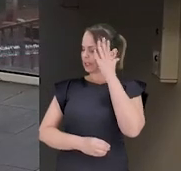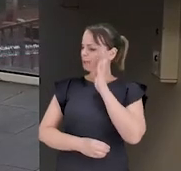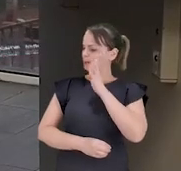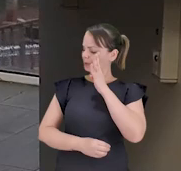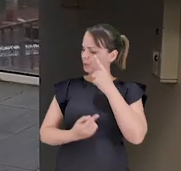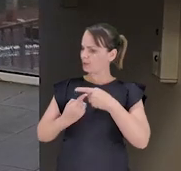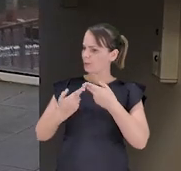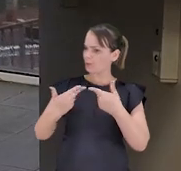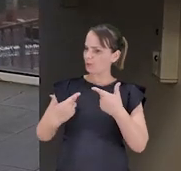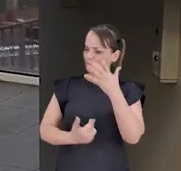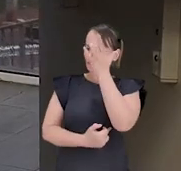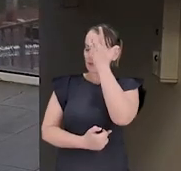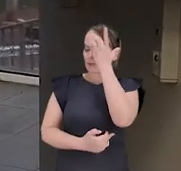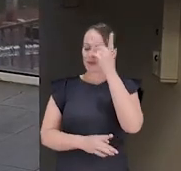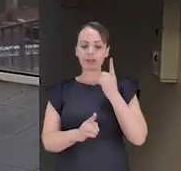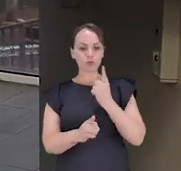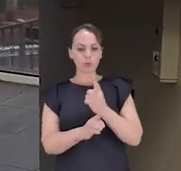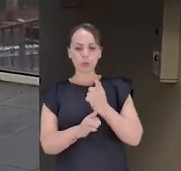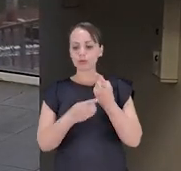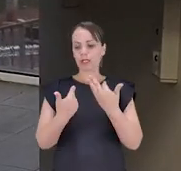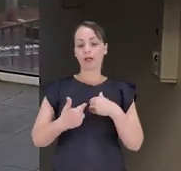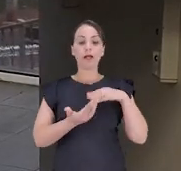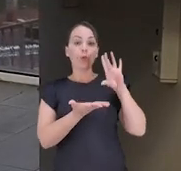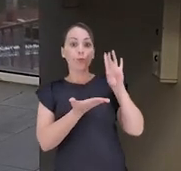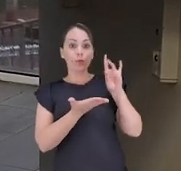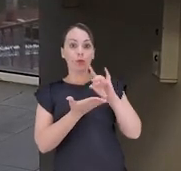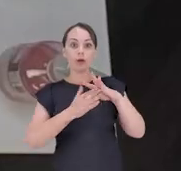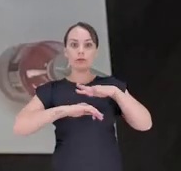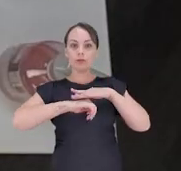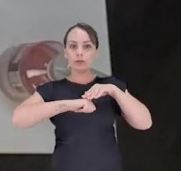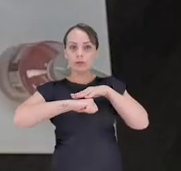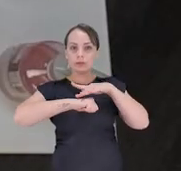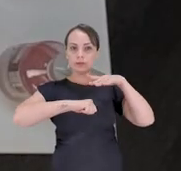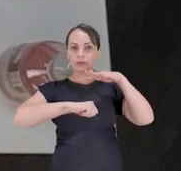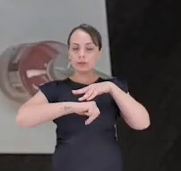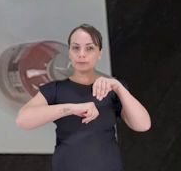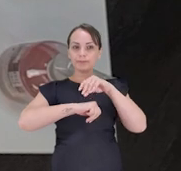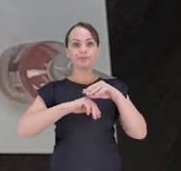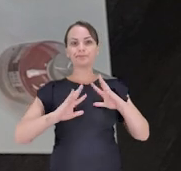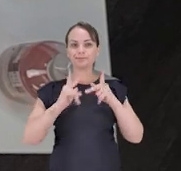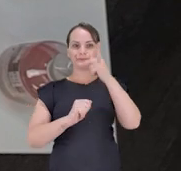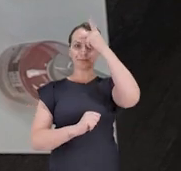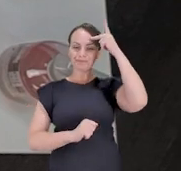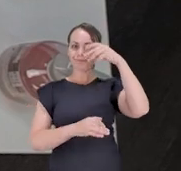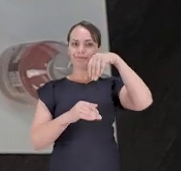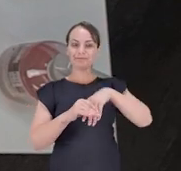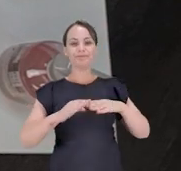são fáceis também da gente encontrar. Sim. Glitter, cola, né? Então, com certeza. Enfim, todo mundo que tá em casa